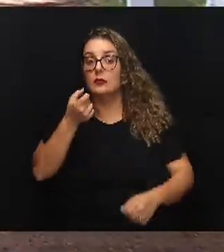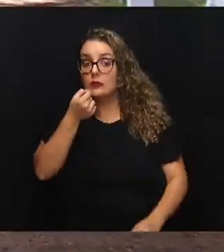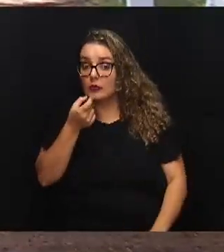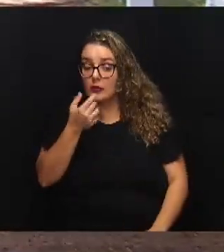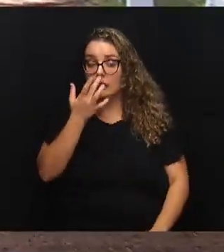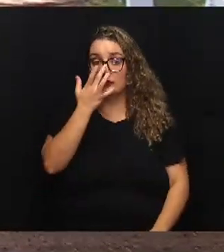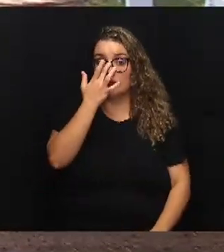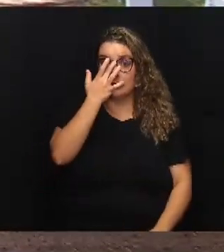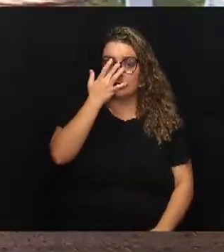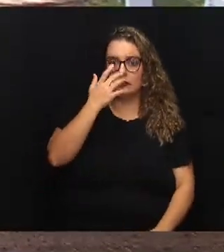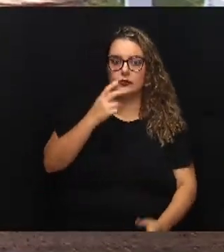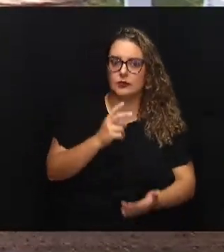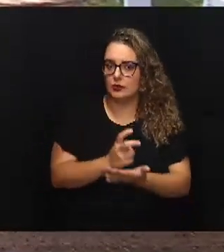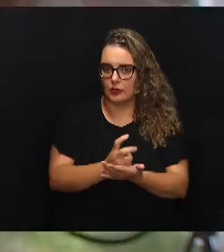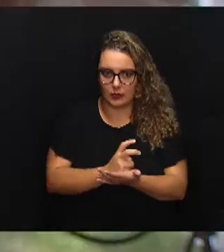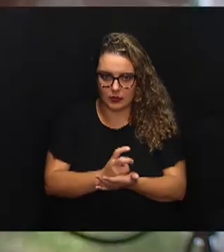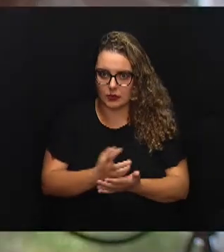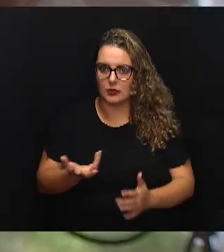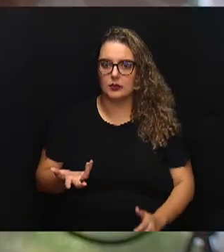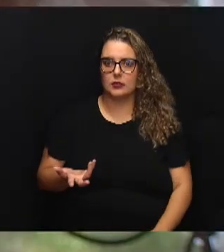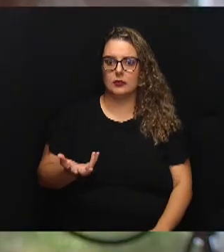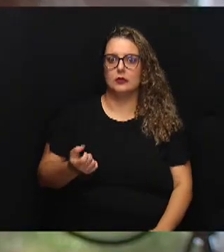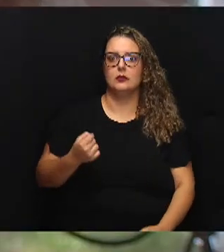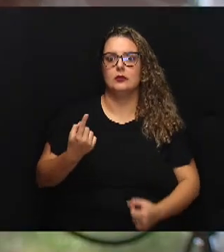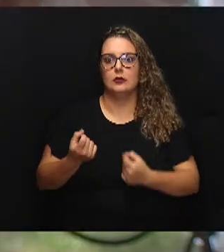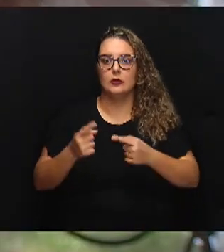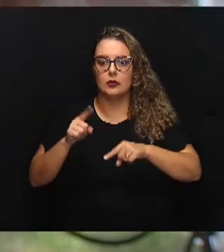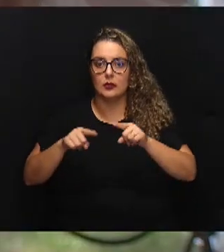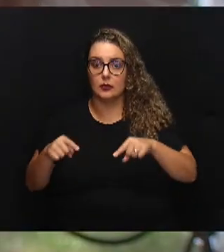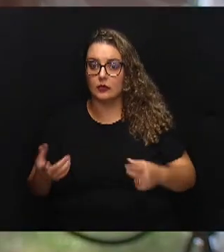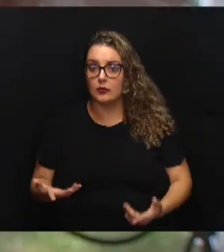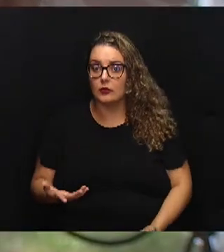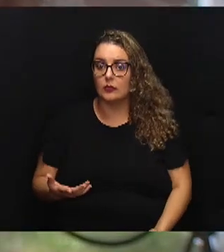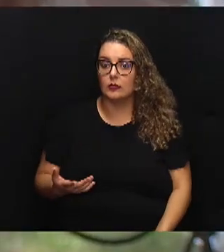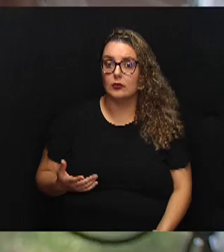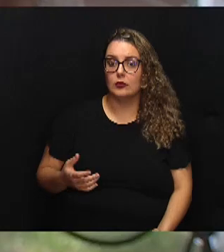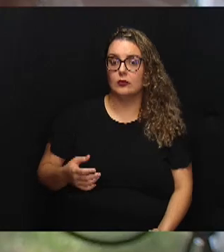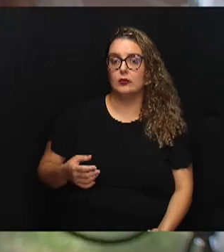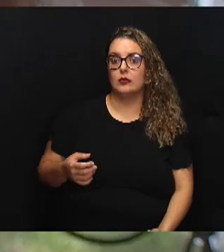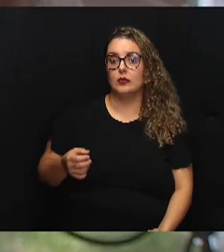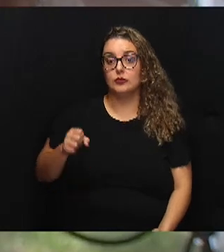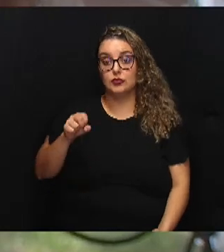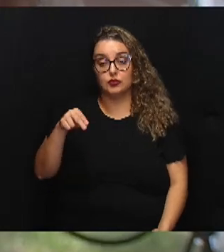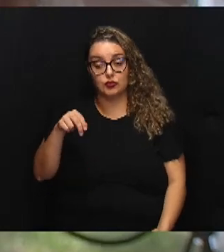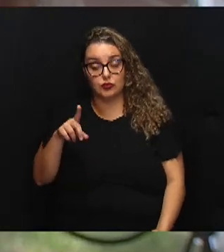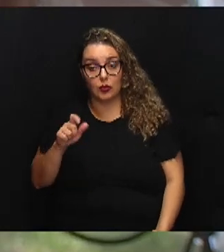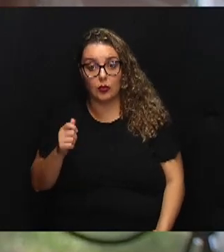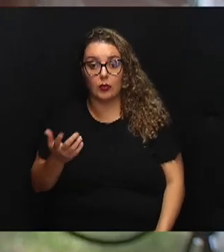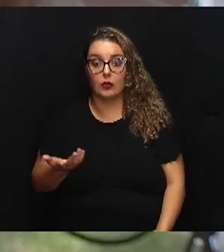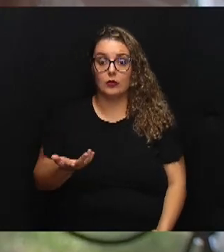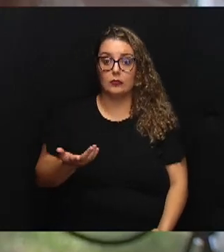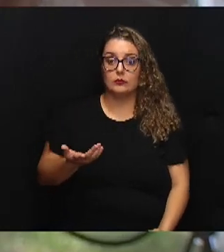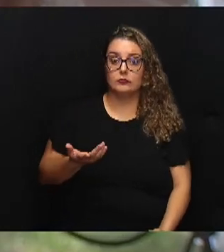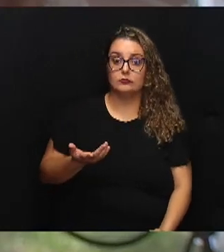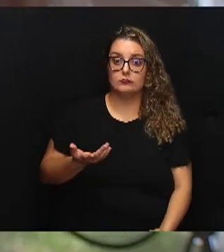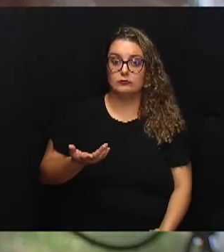de convulsão, algumas alterações de uso de sondas,